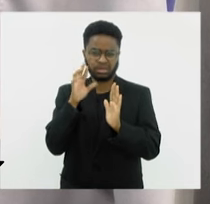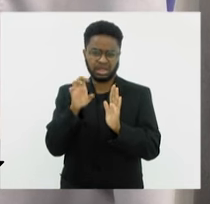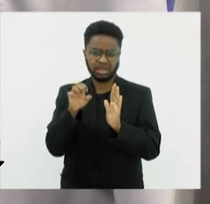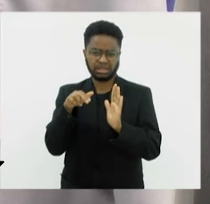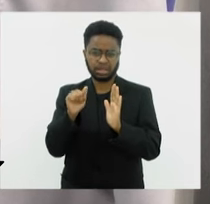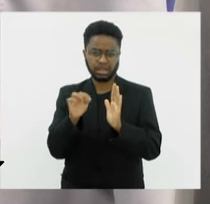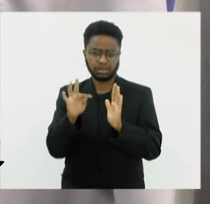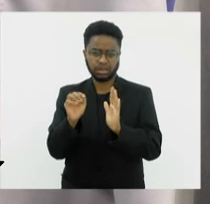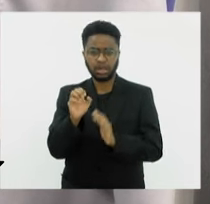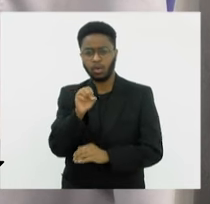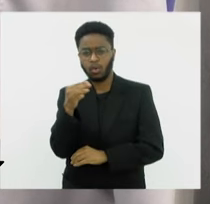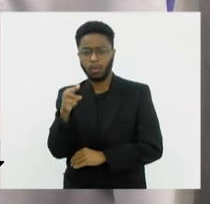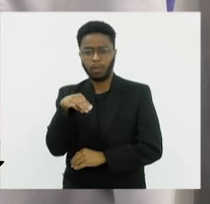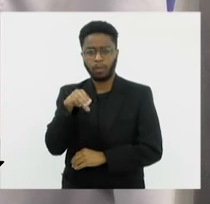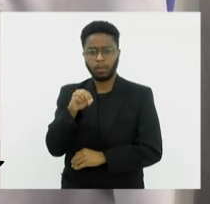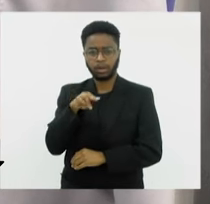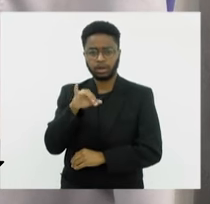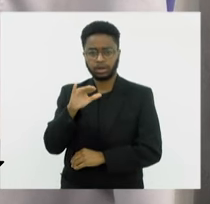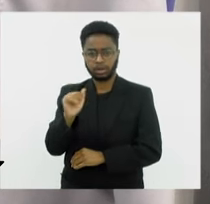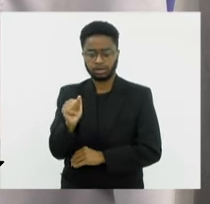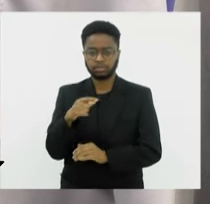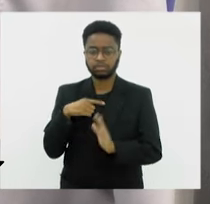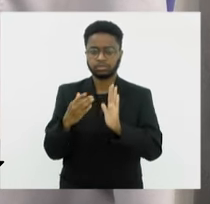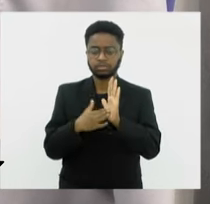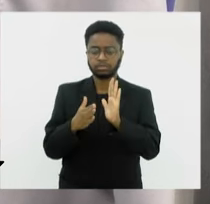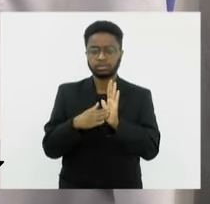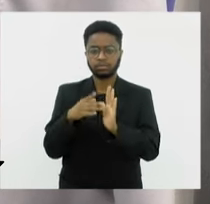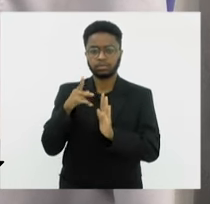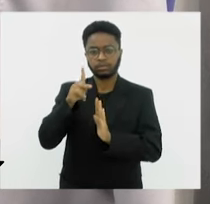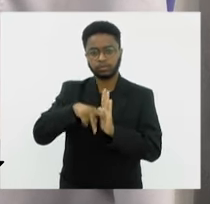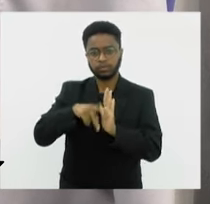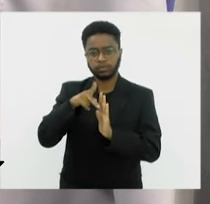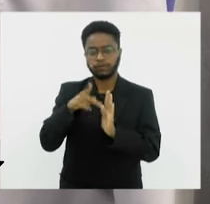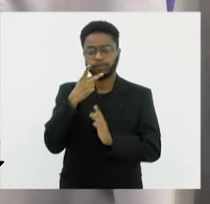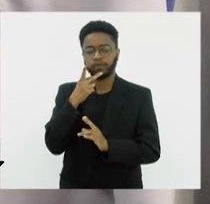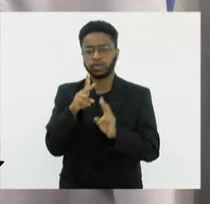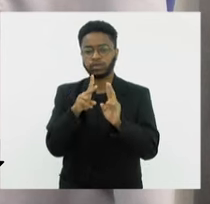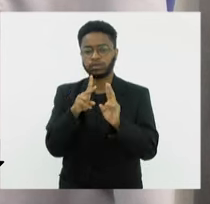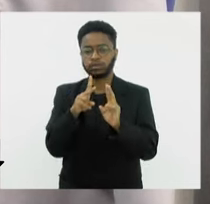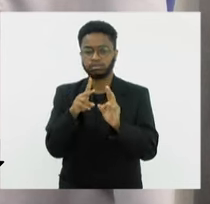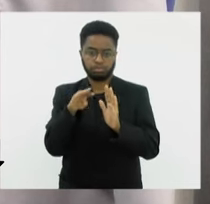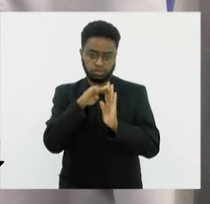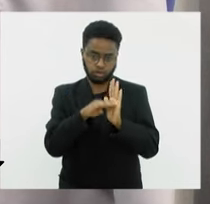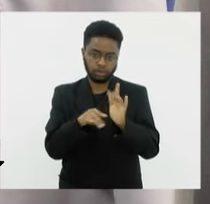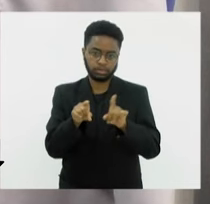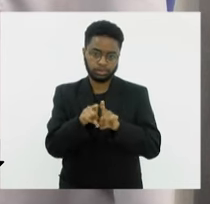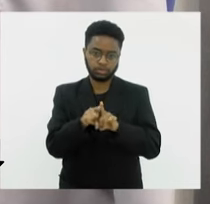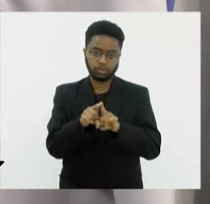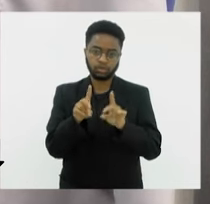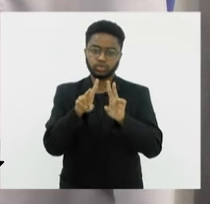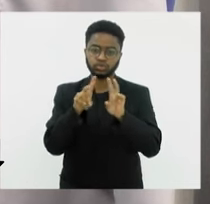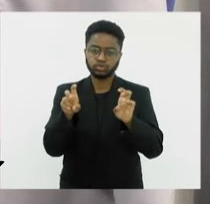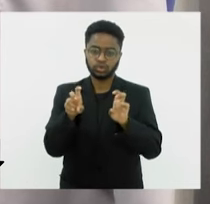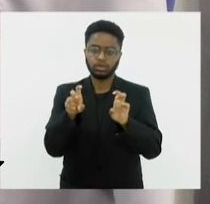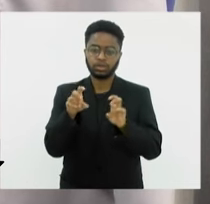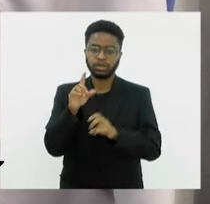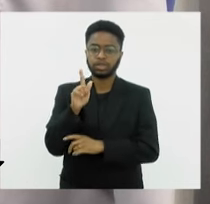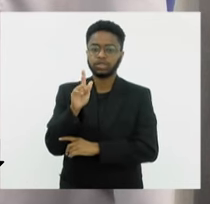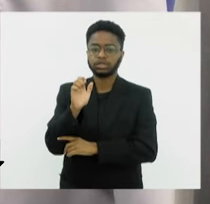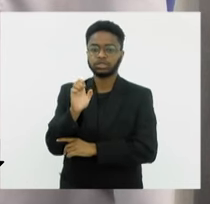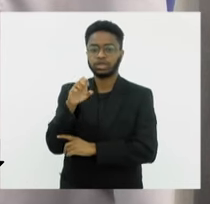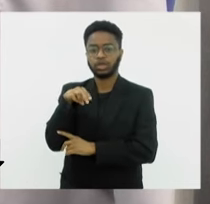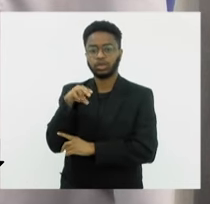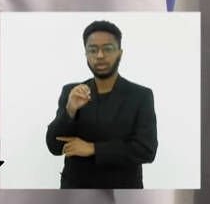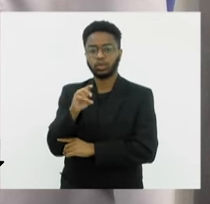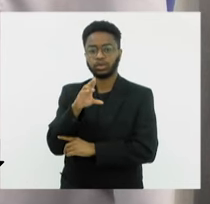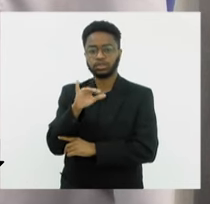deputada Mônica, mas um projeto que versava algo, um programa também sobre genocídio